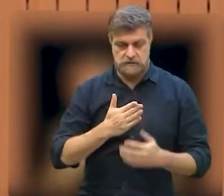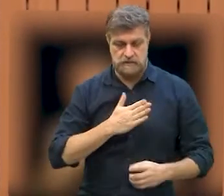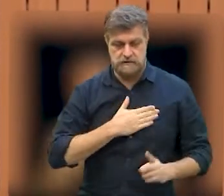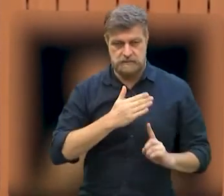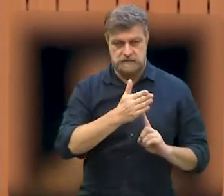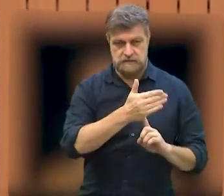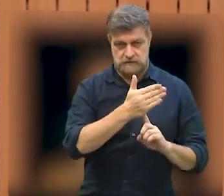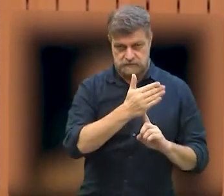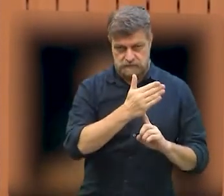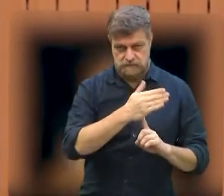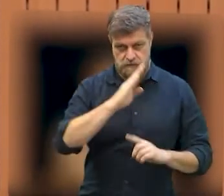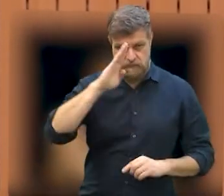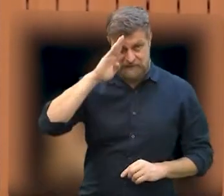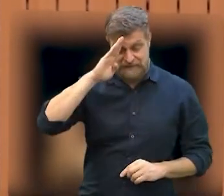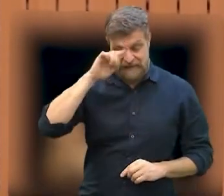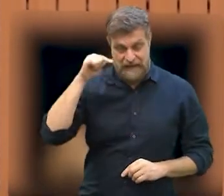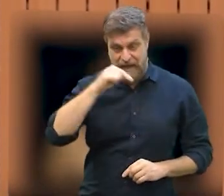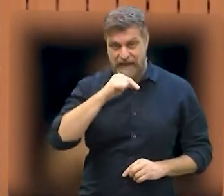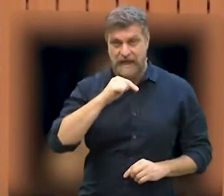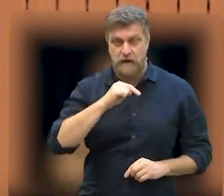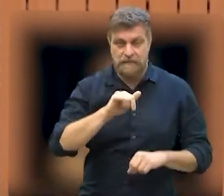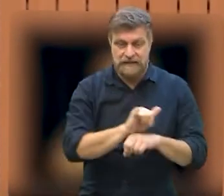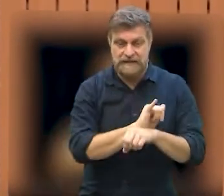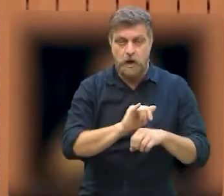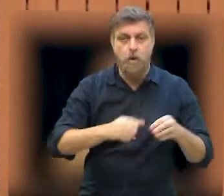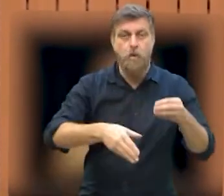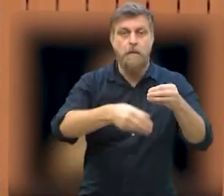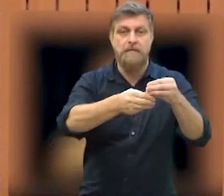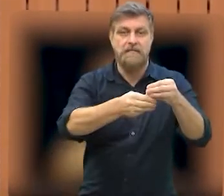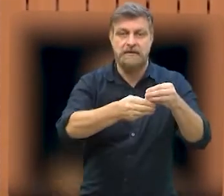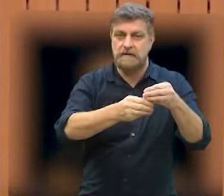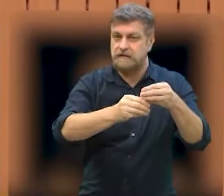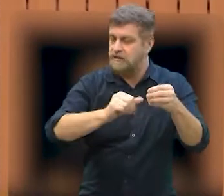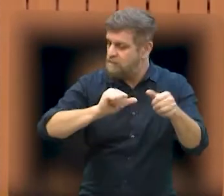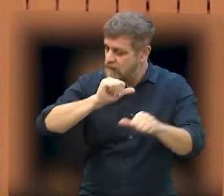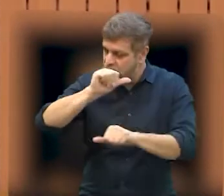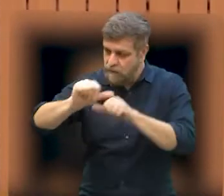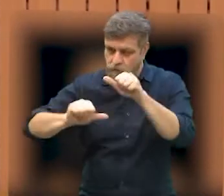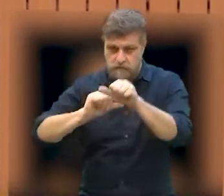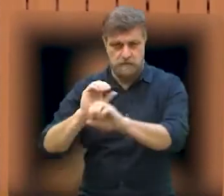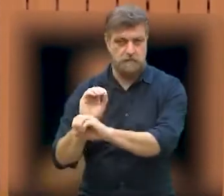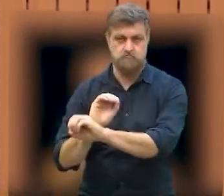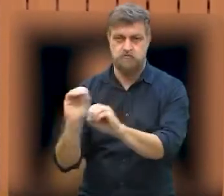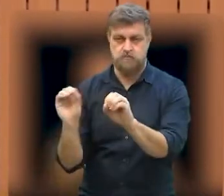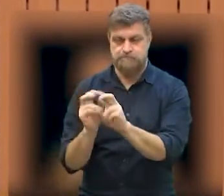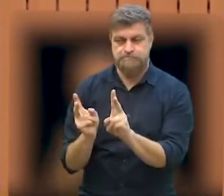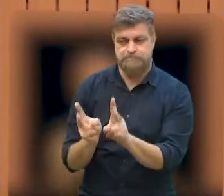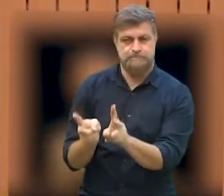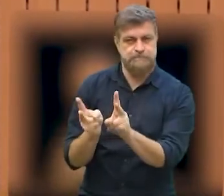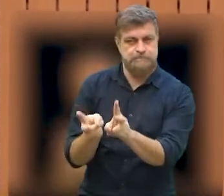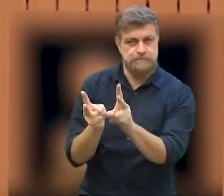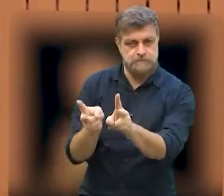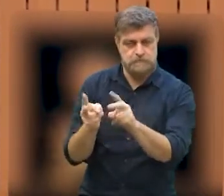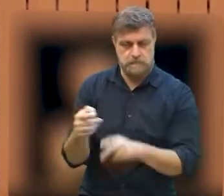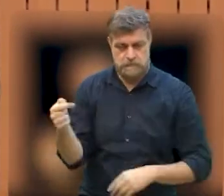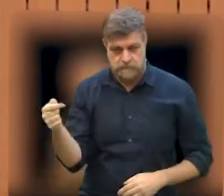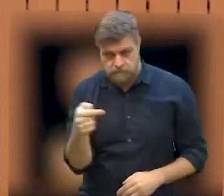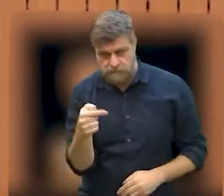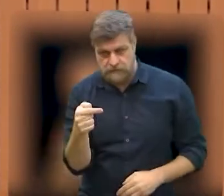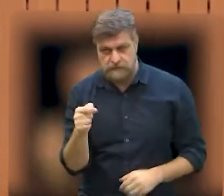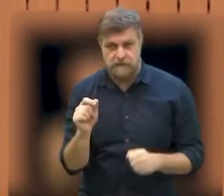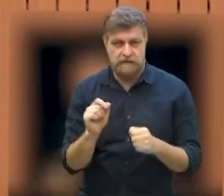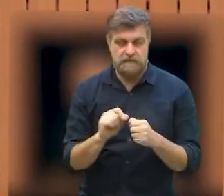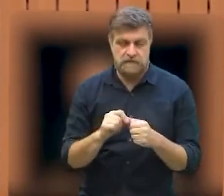PECIM é complementar. Ele não irá mudar nada. Ele não